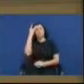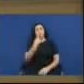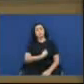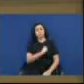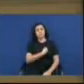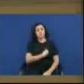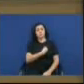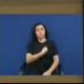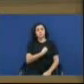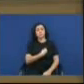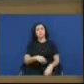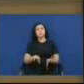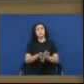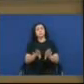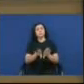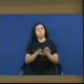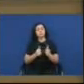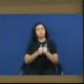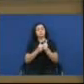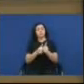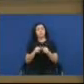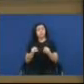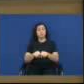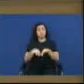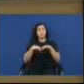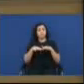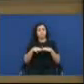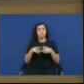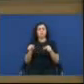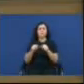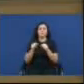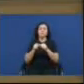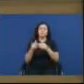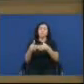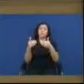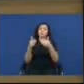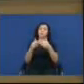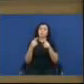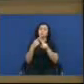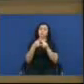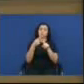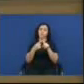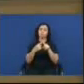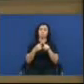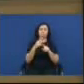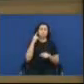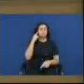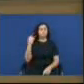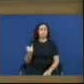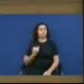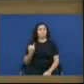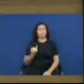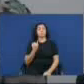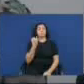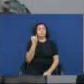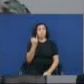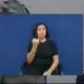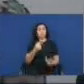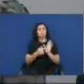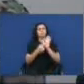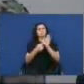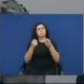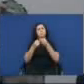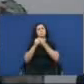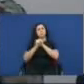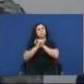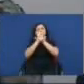se encontram acompanhando essa sessão. Eu fiz esse requerimento para o Executivo porque eu acho de extrema importância que haja